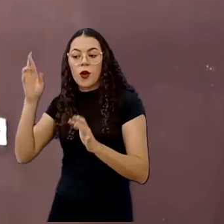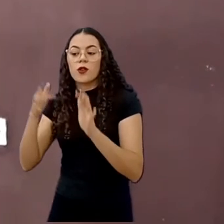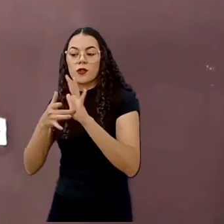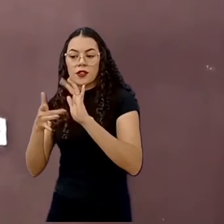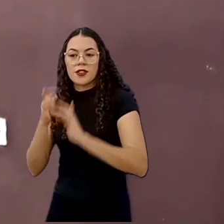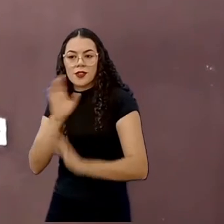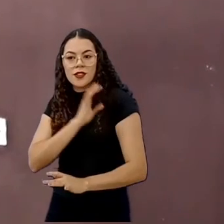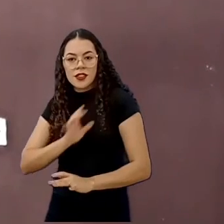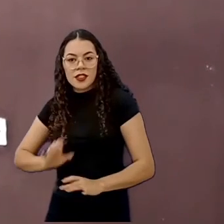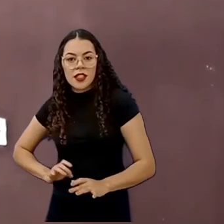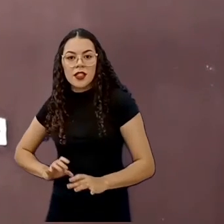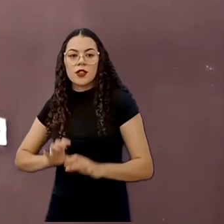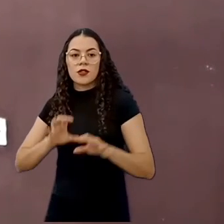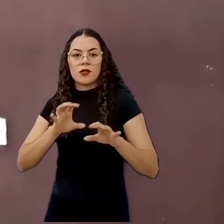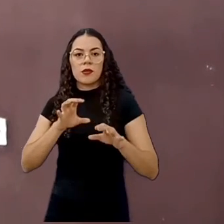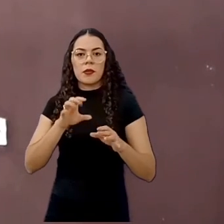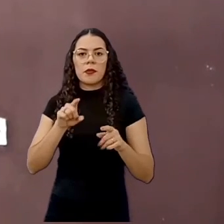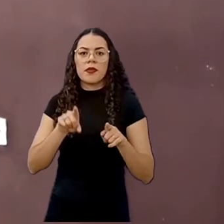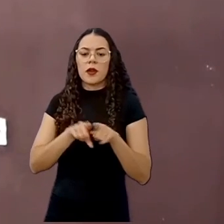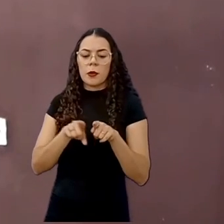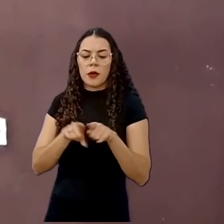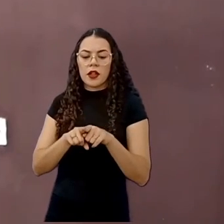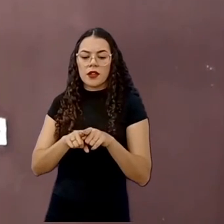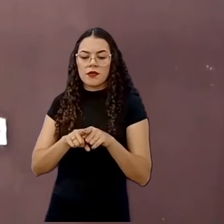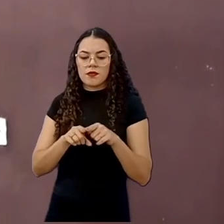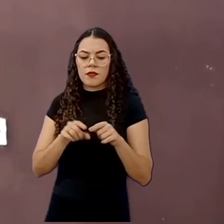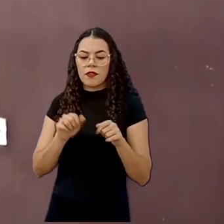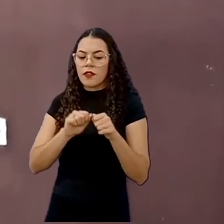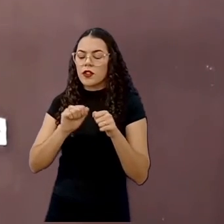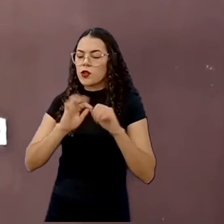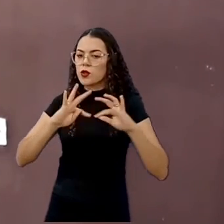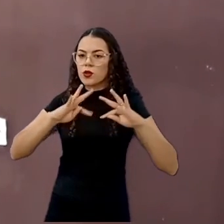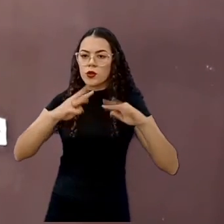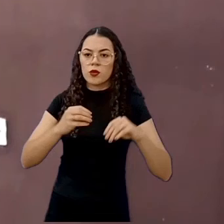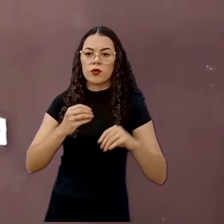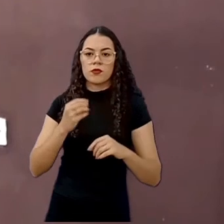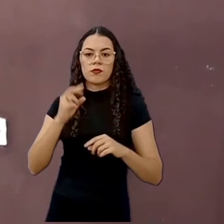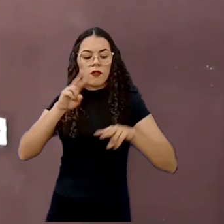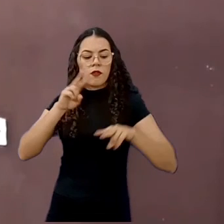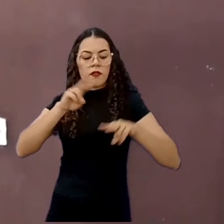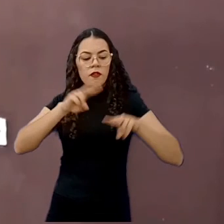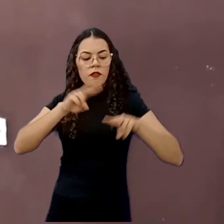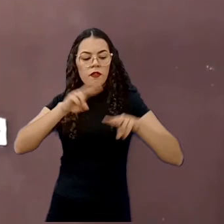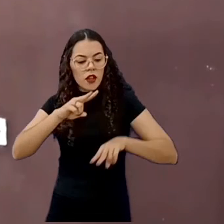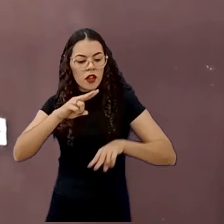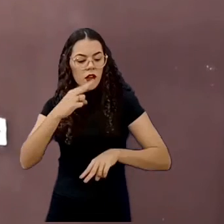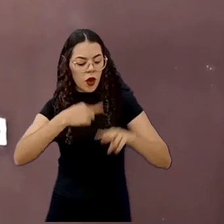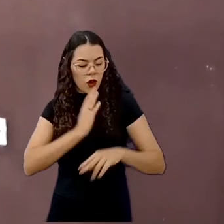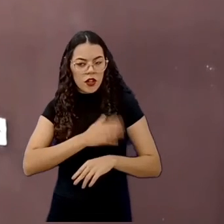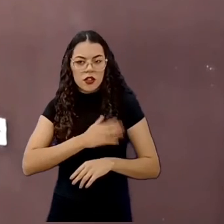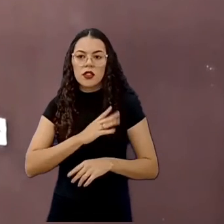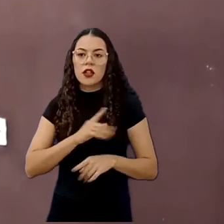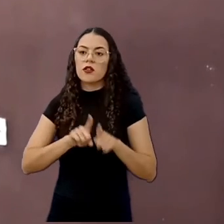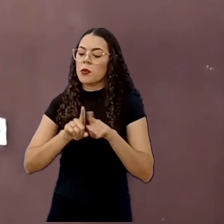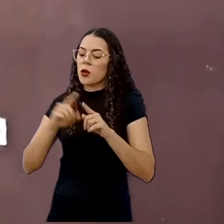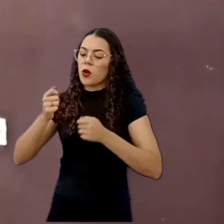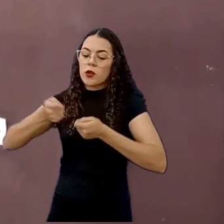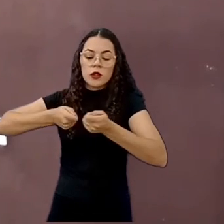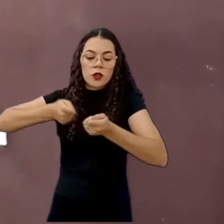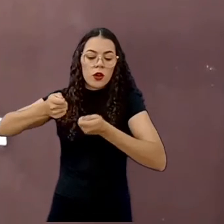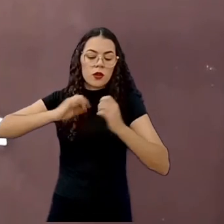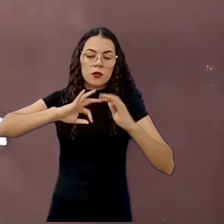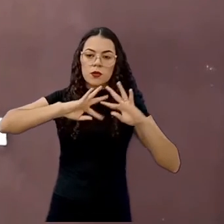tira rei e coloca reis, que sonda os nossos corações, que controla todo este mundo, toda